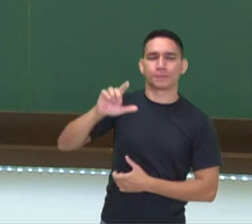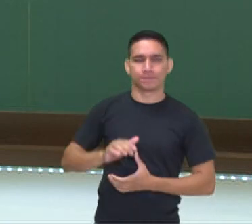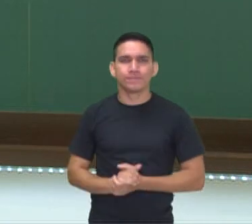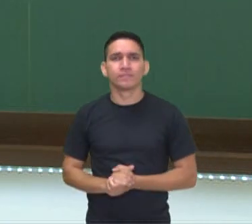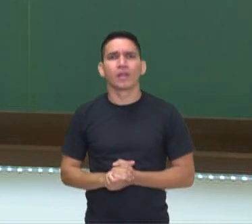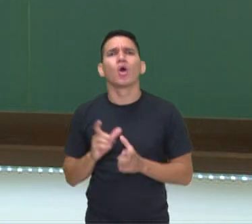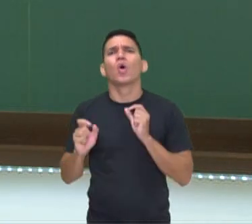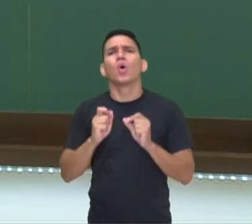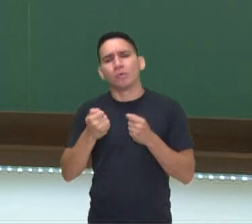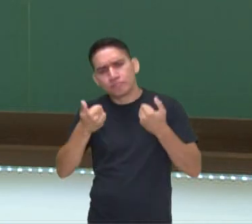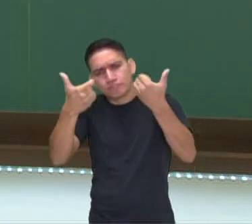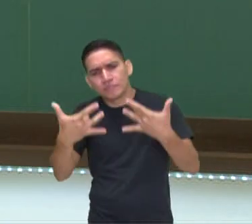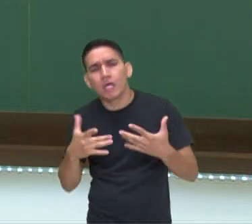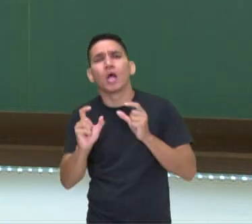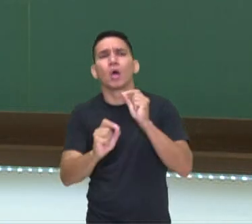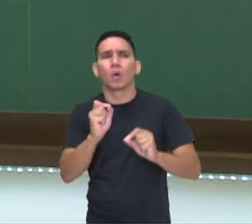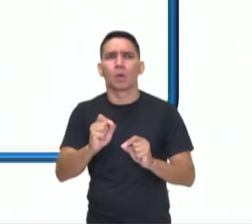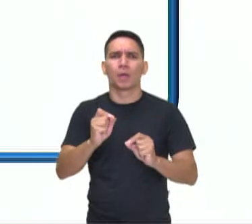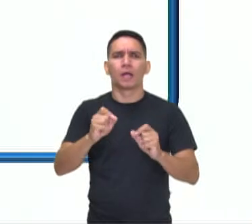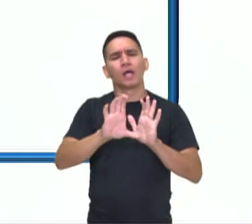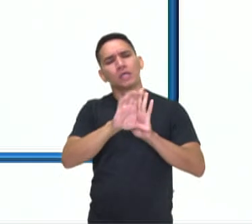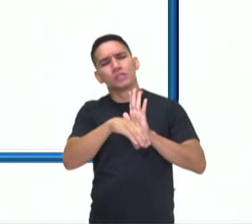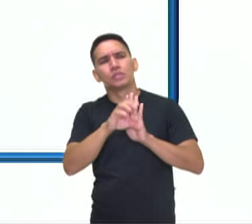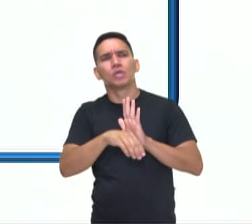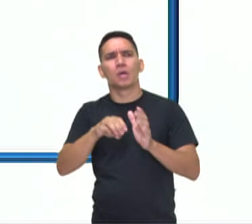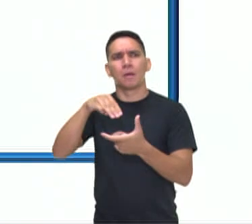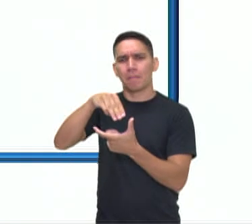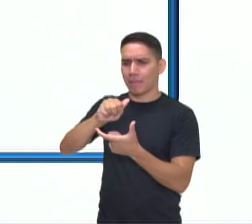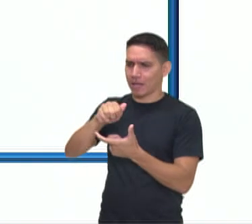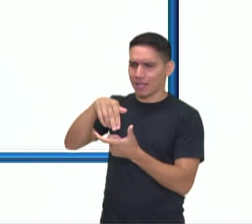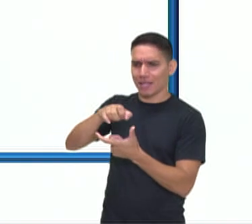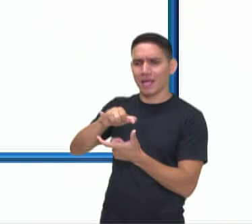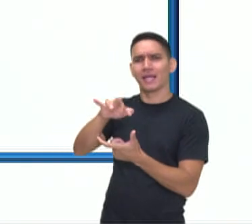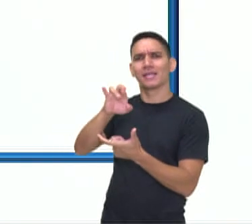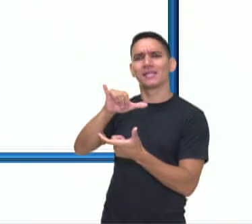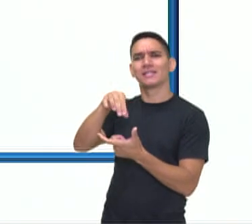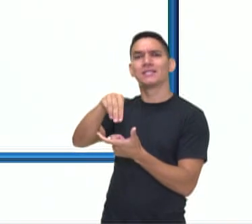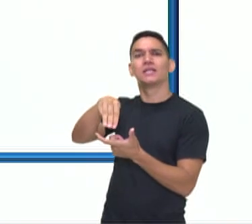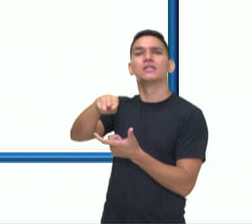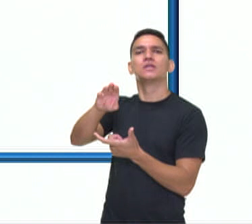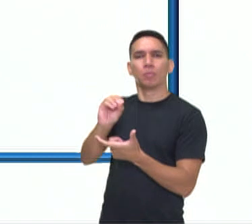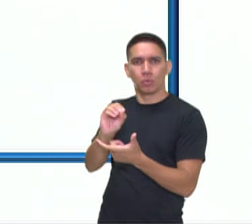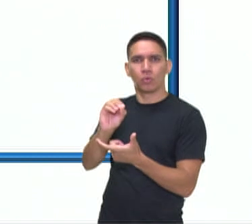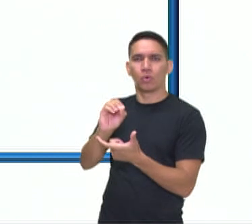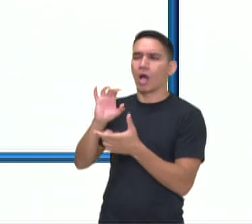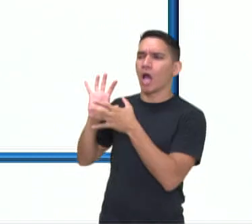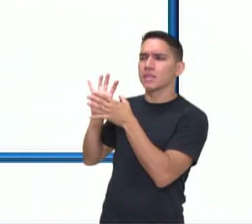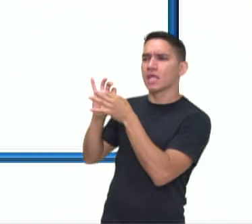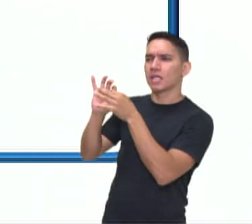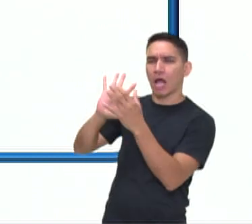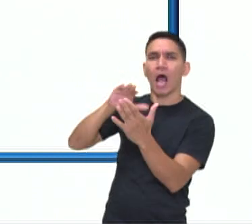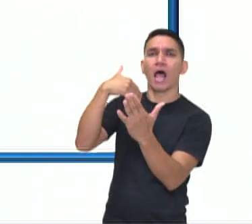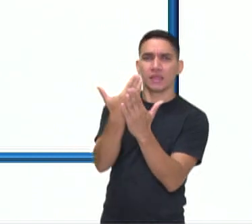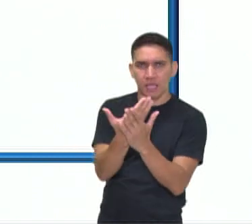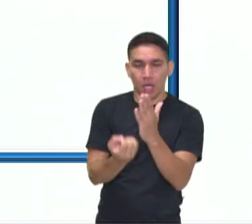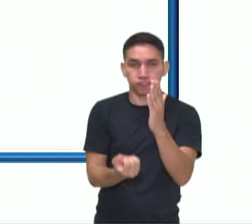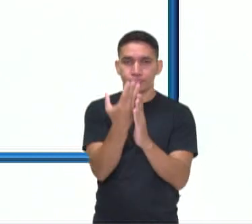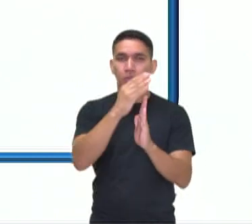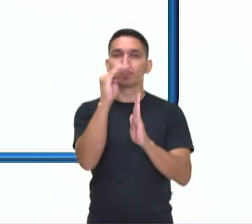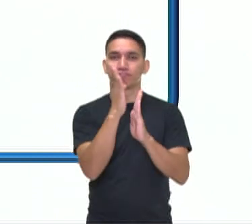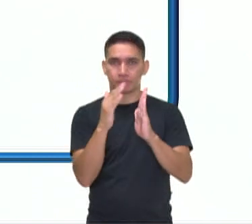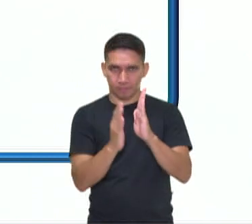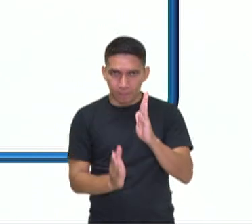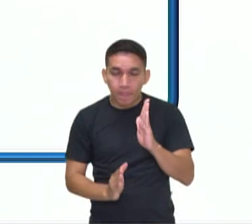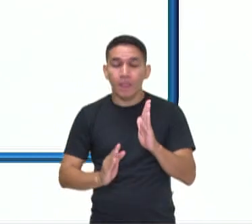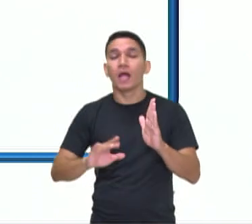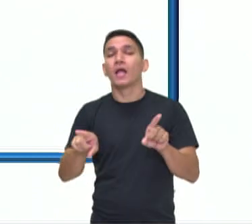hoje? Primeiro, conceituar o maneirismo, a sua importância até o barroco europeu, pontuando o contexto histórico, características e alguns artistas